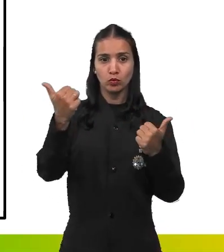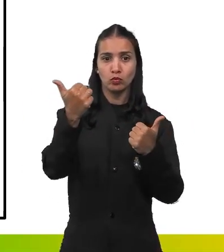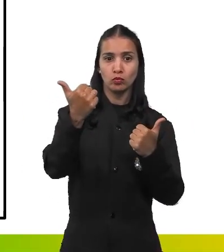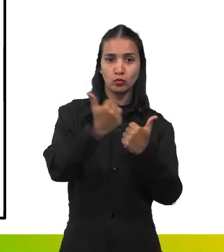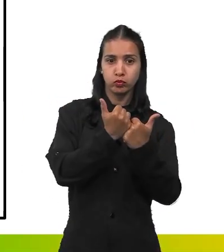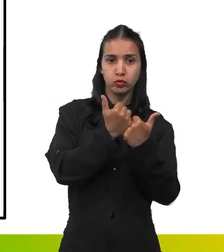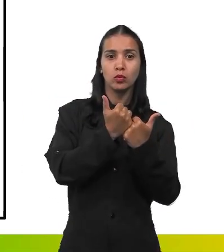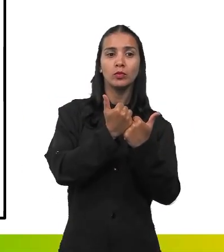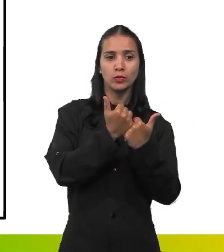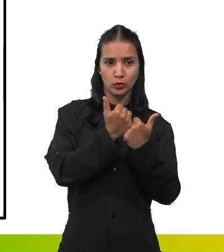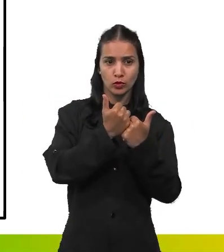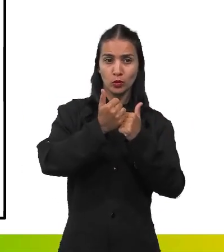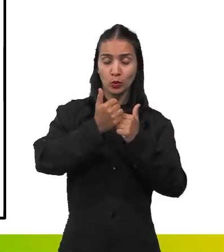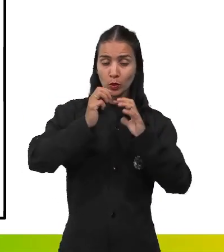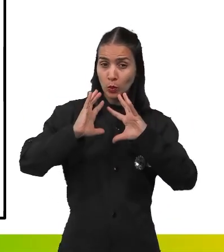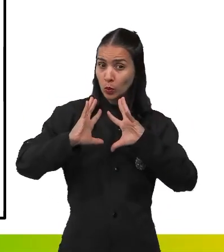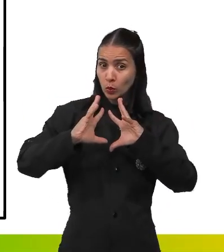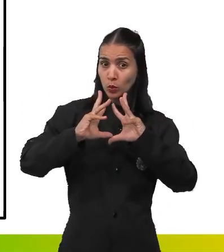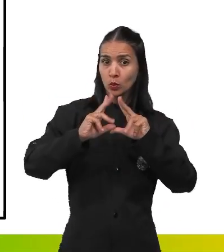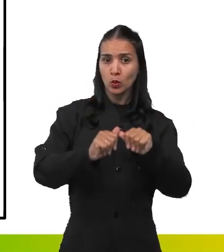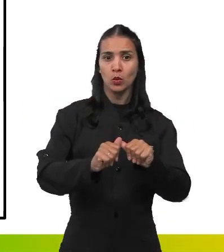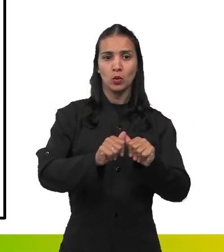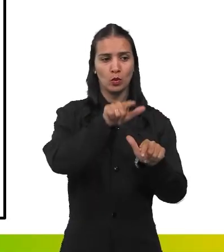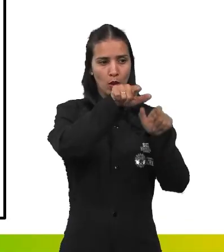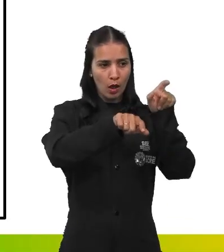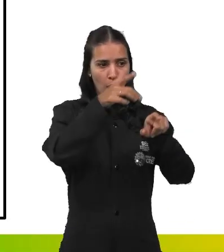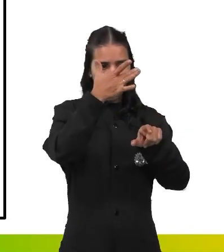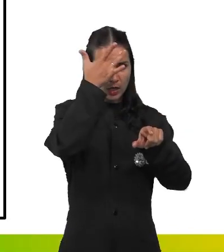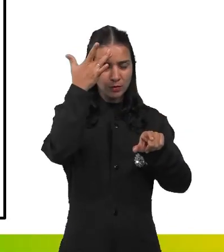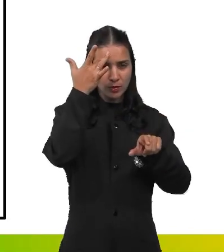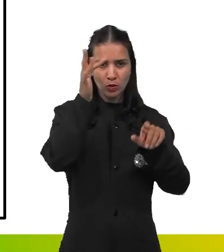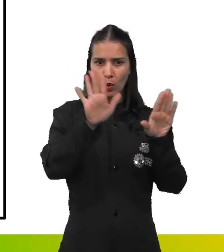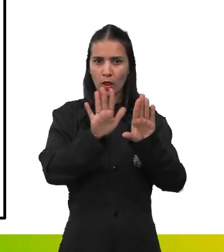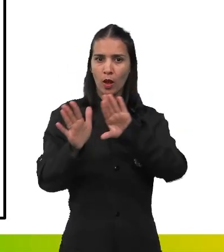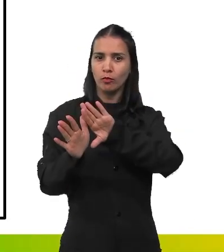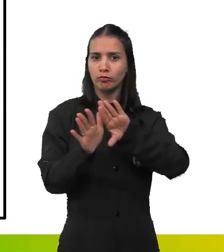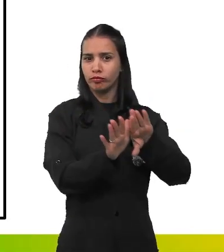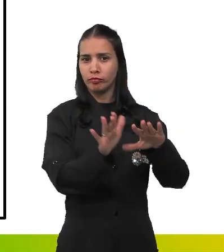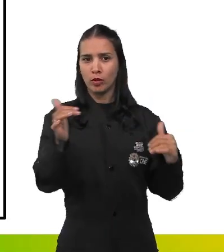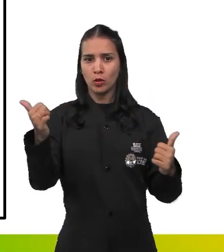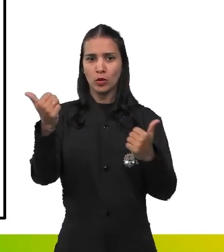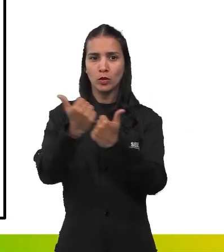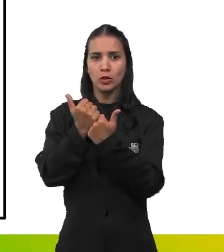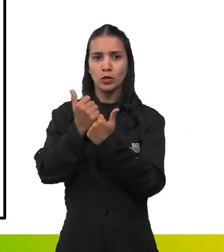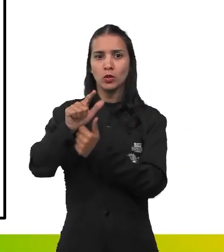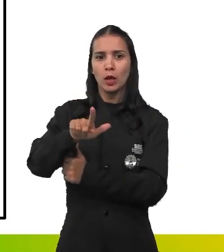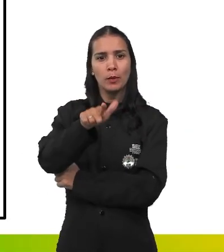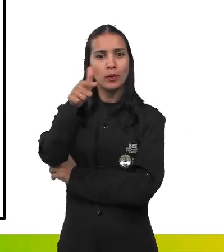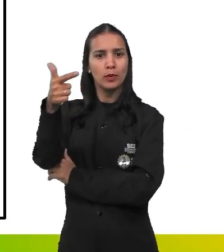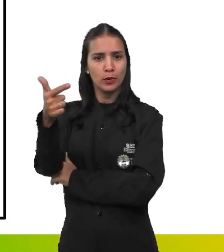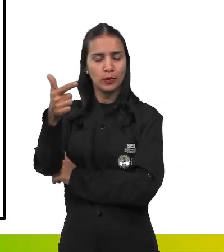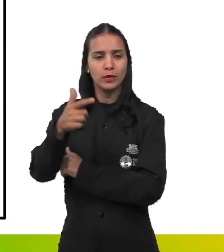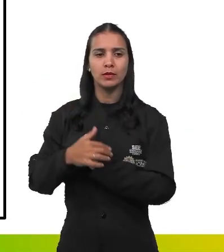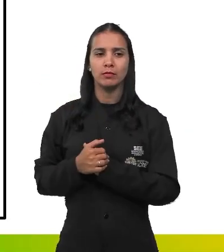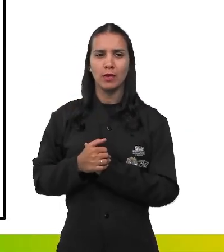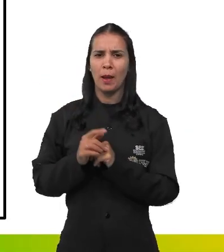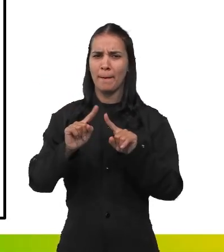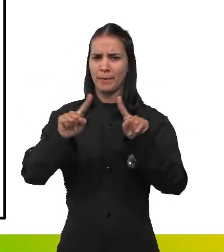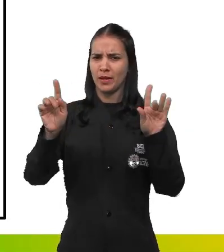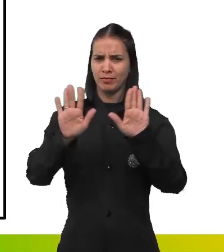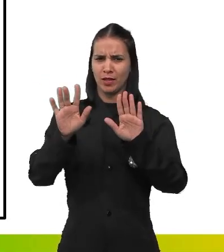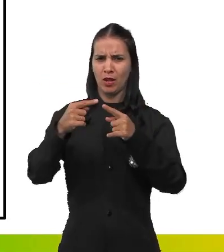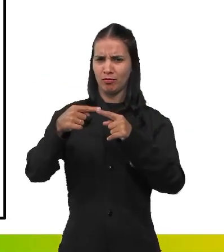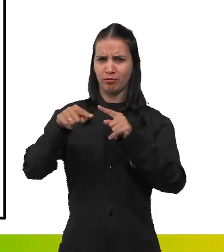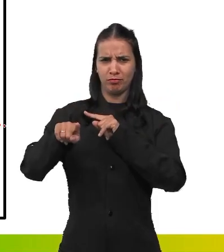por avatares digitais? Não, em nenhum momento ela falou que ia substituir os atores. Tornando o